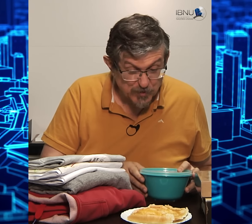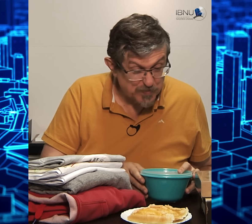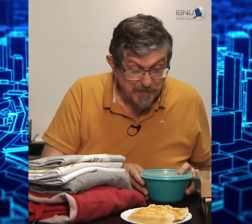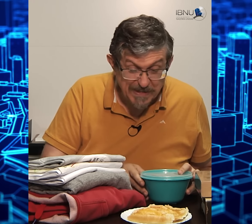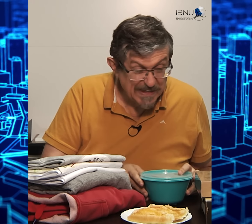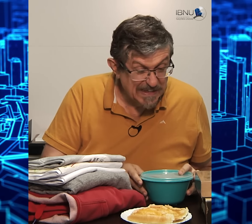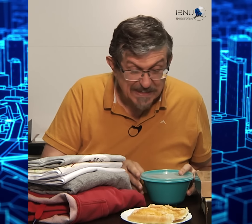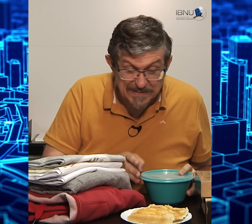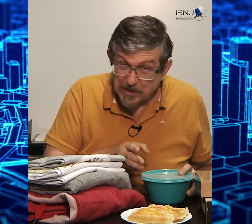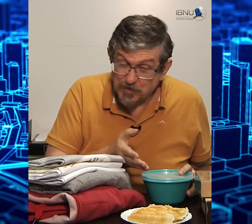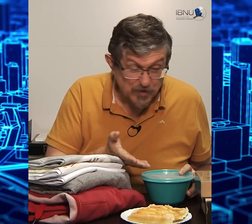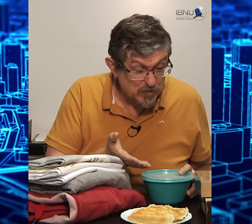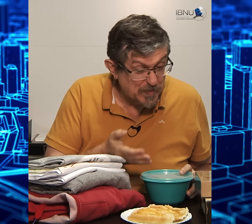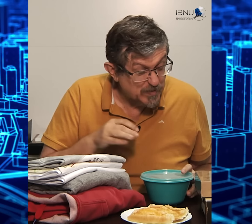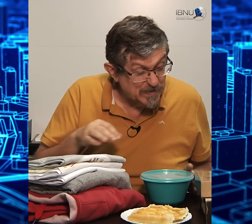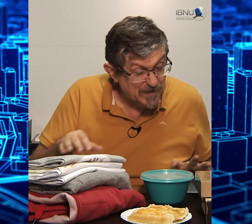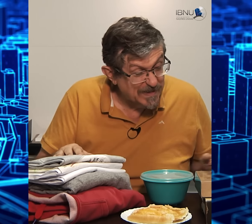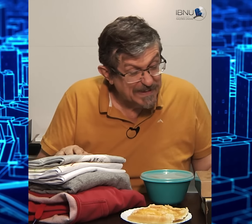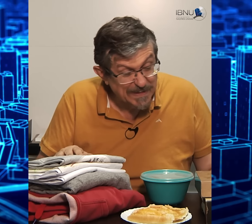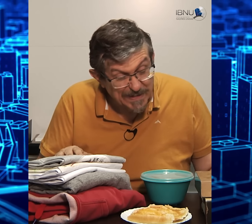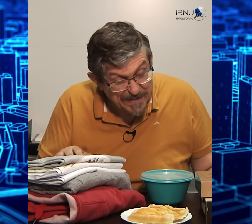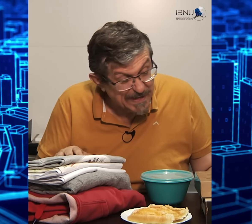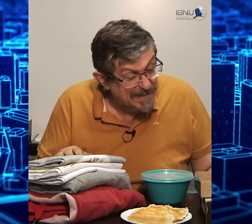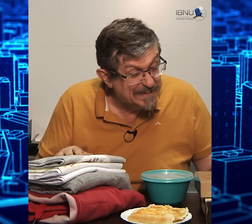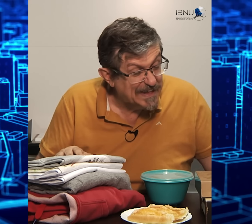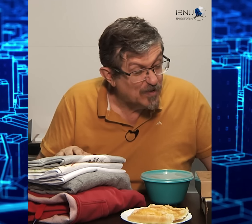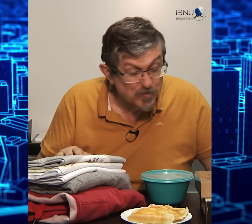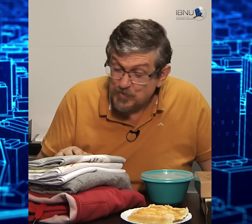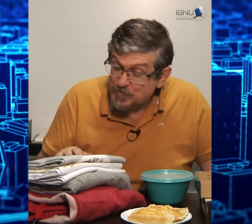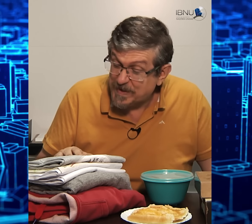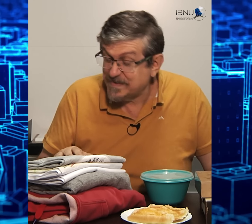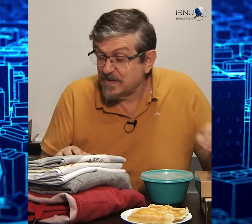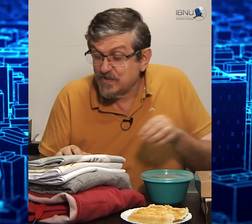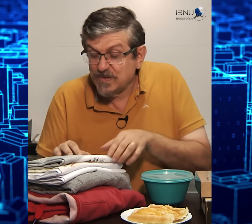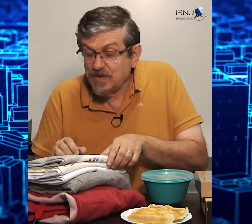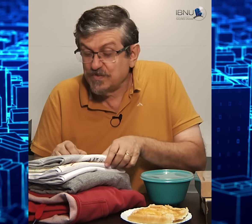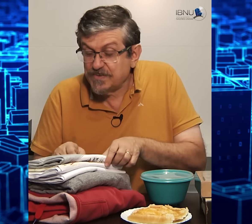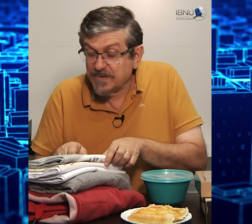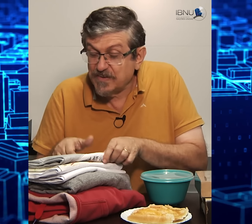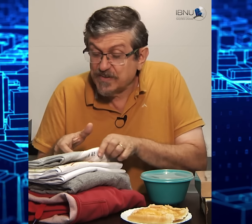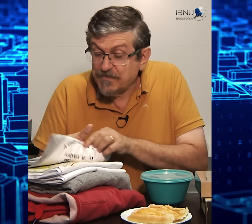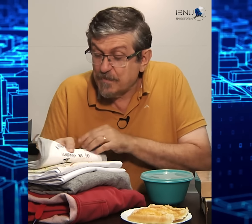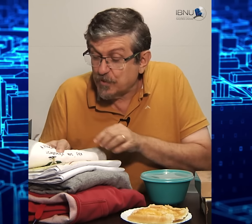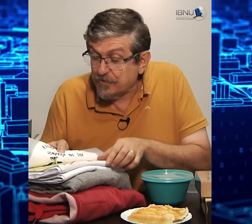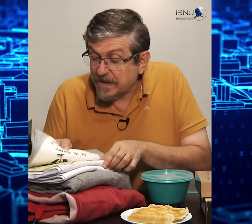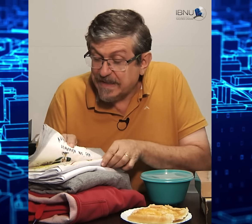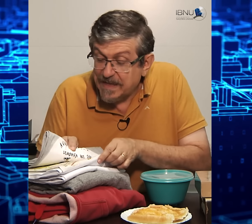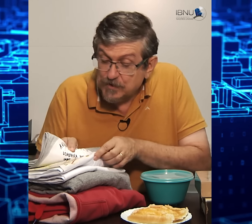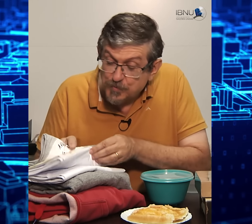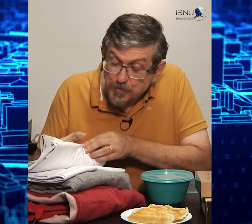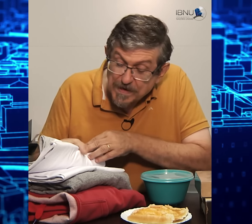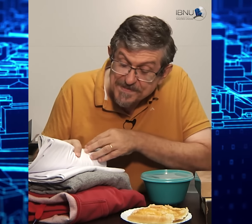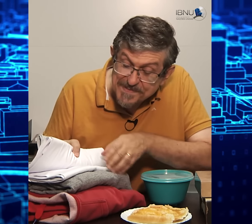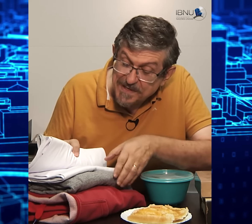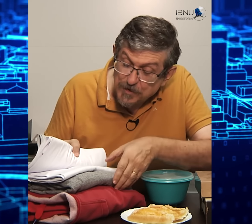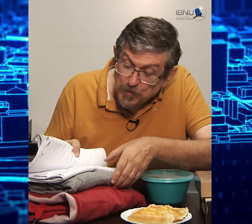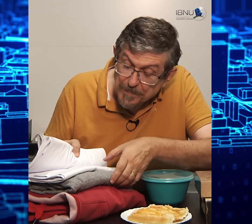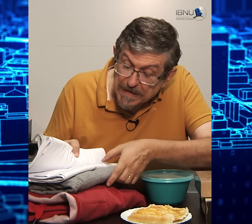mandar sopinha, tem o nosso pãozinho aqui, aqui tem alguns presentinhos, deixa aqui, esse aqui vai pro orfanato,